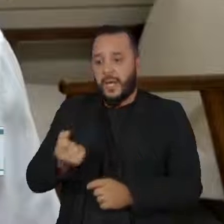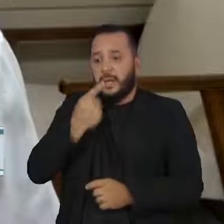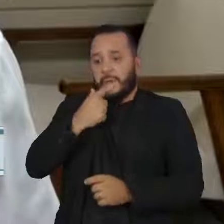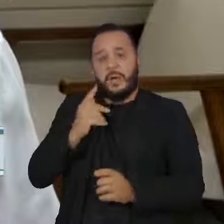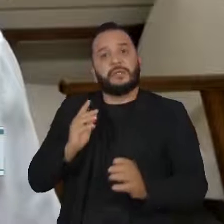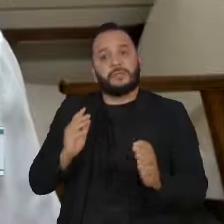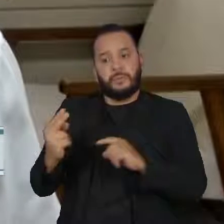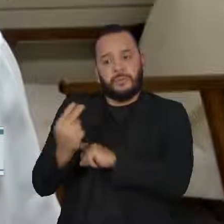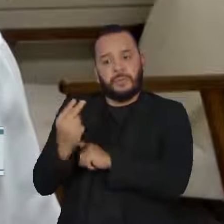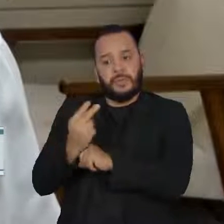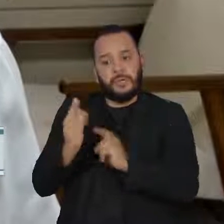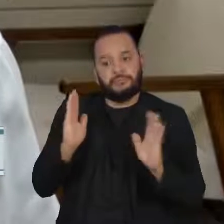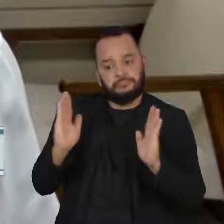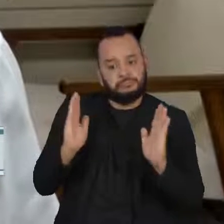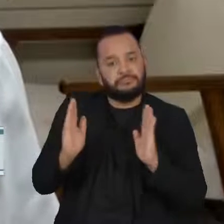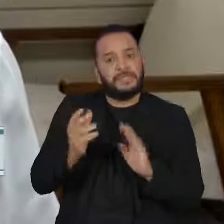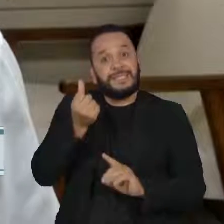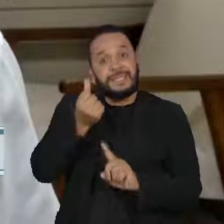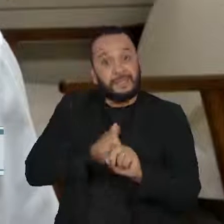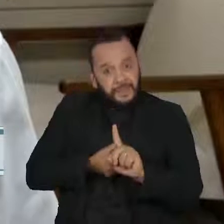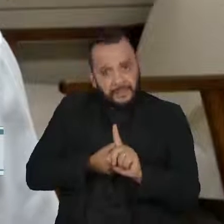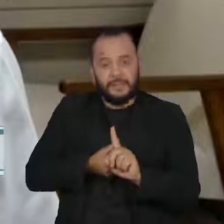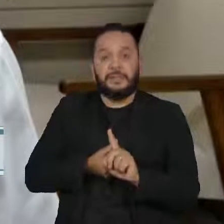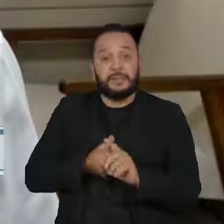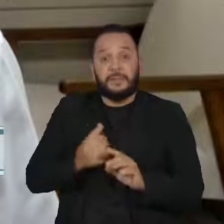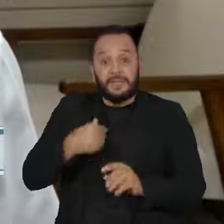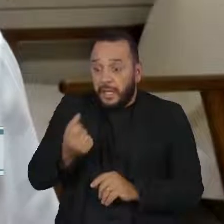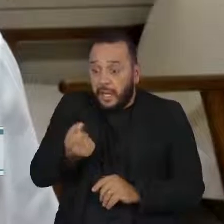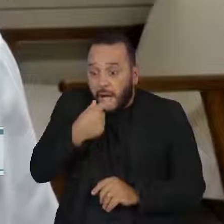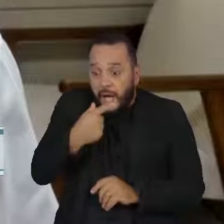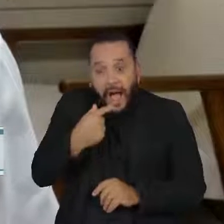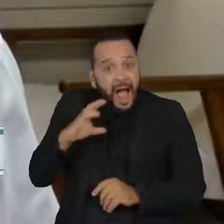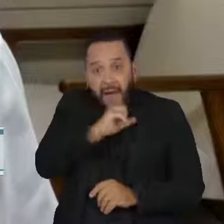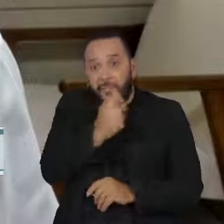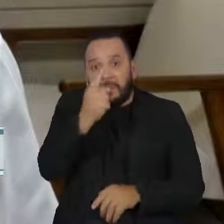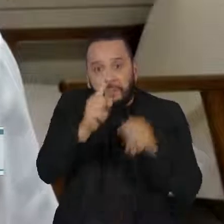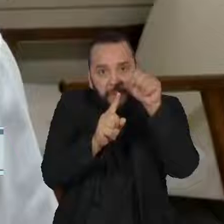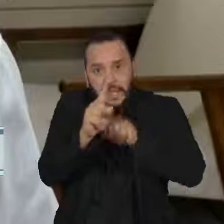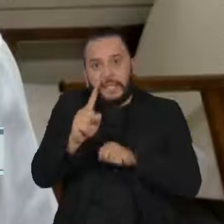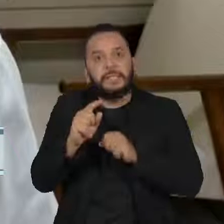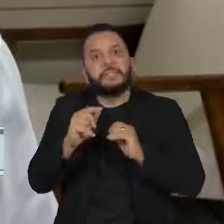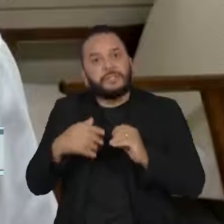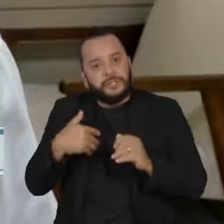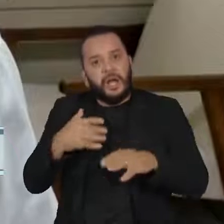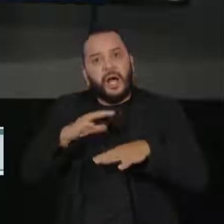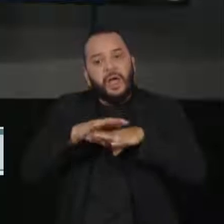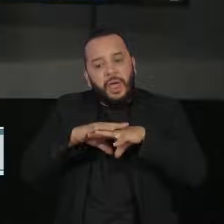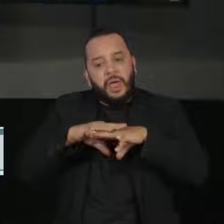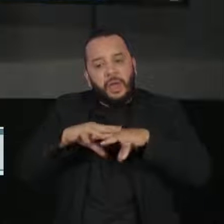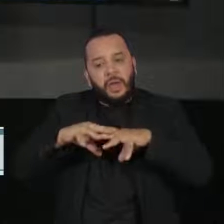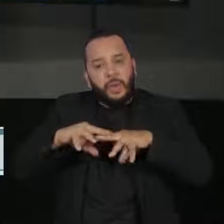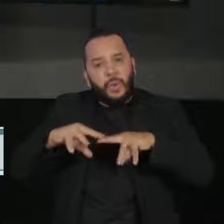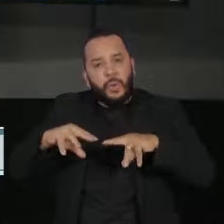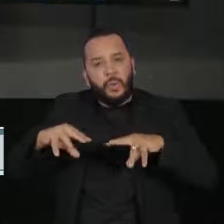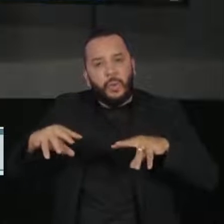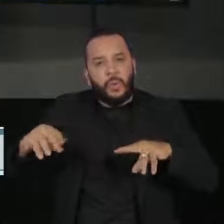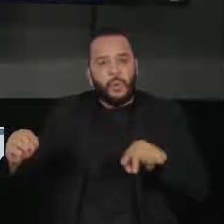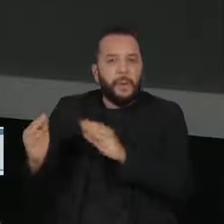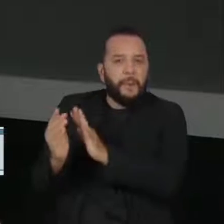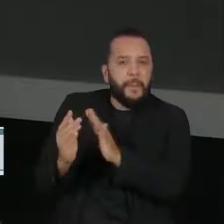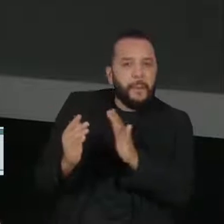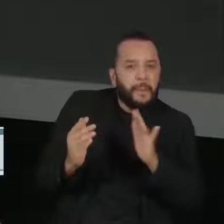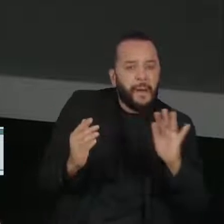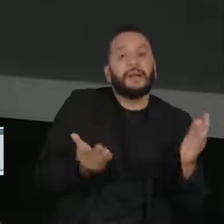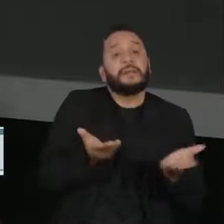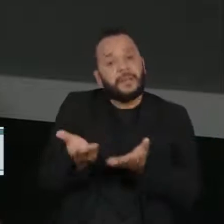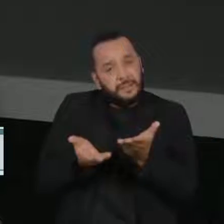a pessoa melhora muito rapidamente, no primeiro mês, mas é importante continuar o tratamento até o final para que a doença não volte.